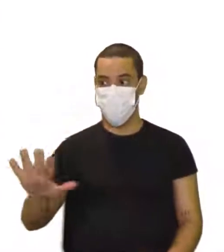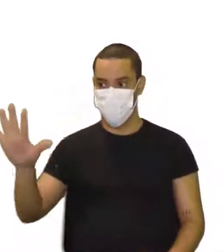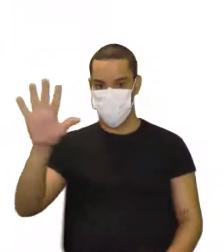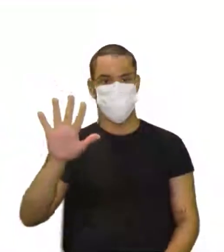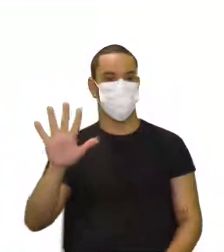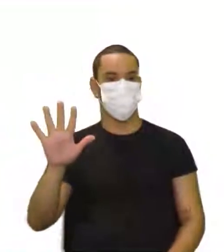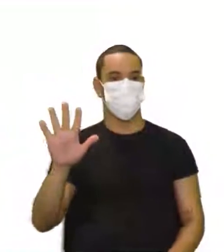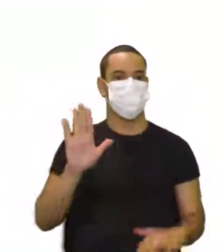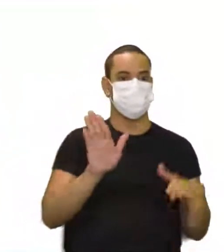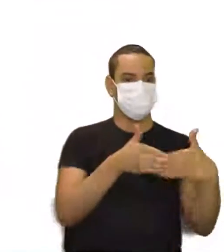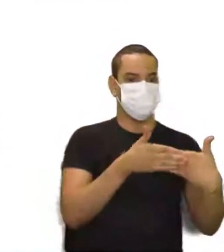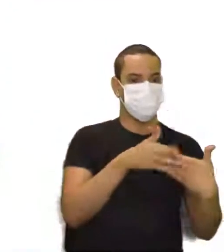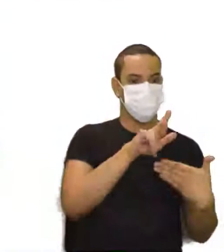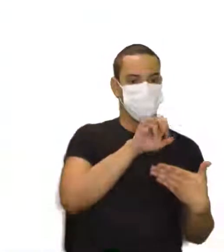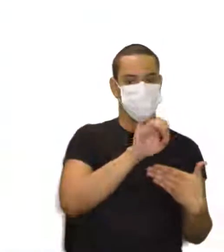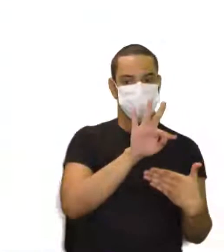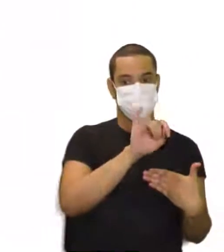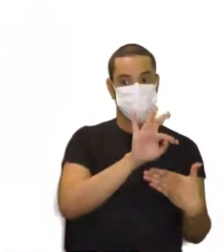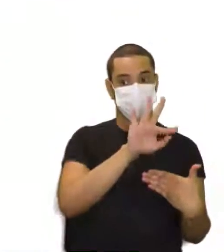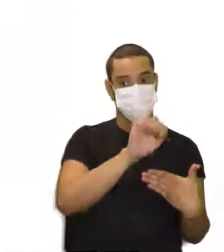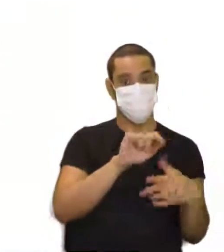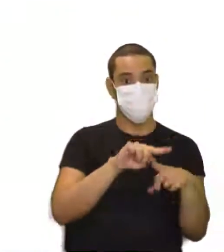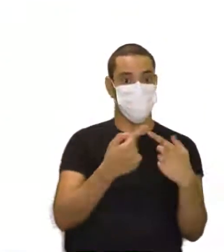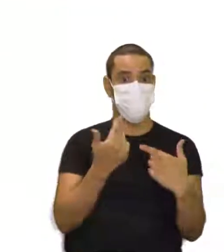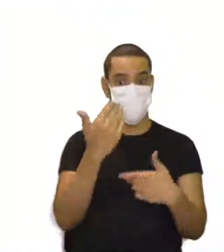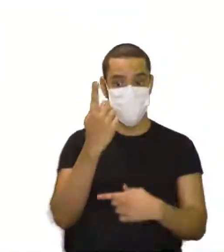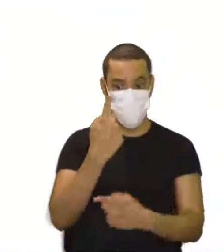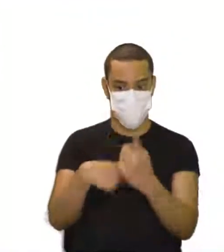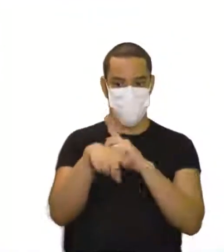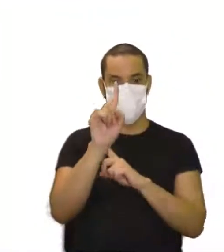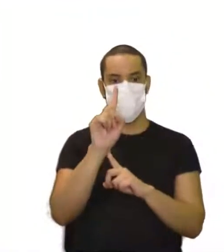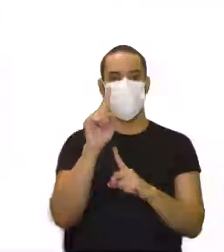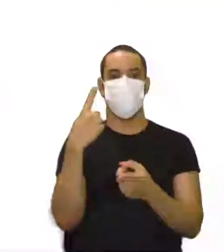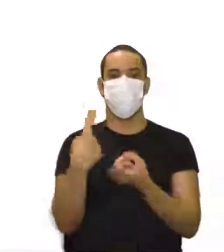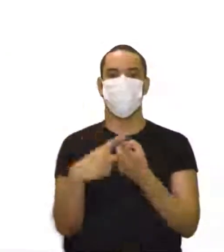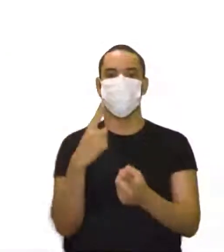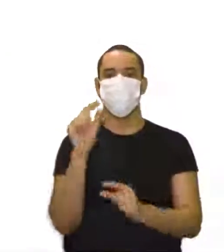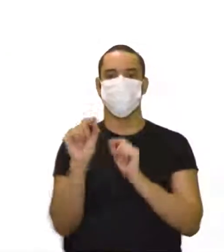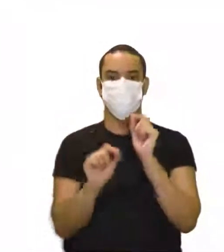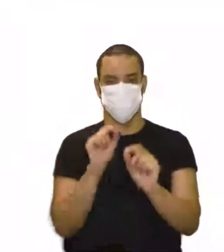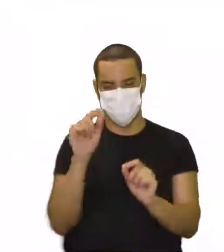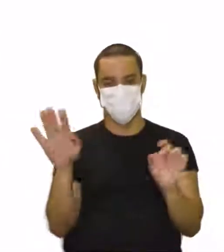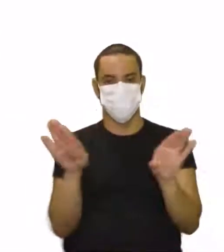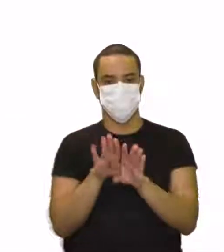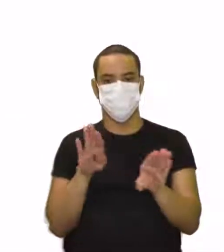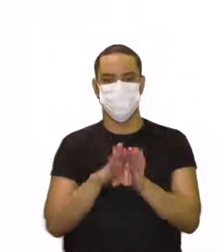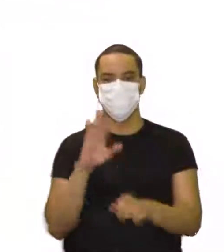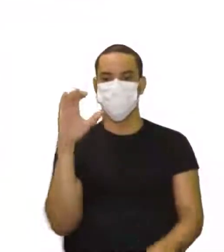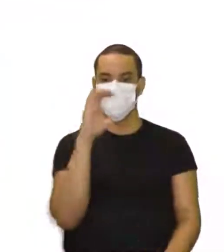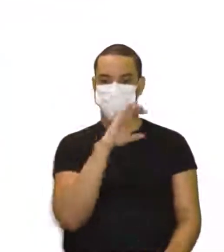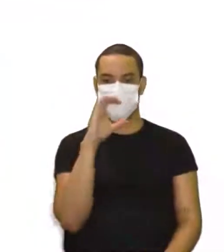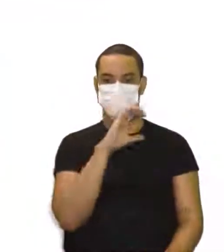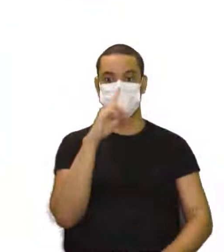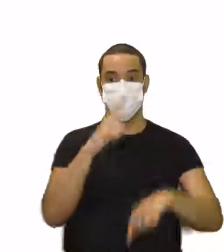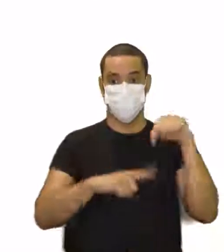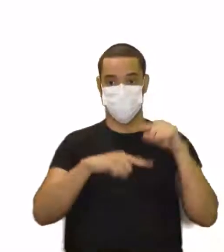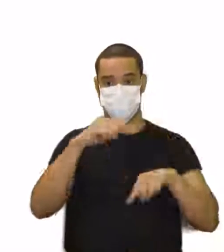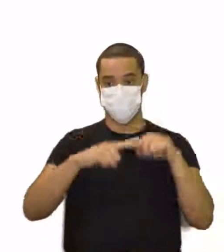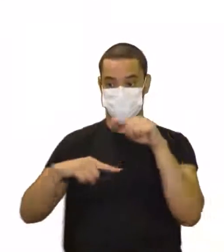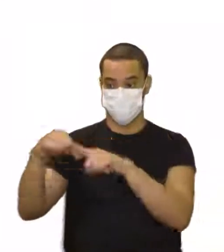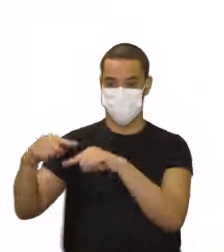né? De Albert Einstein, mas vai além desta, levando em conta a aceleração dos